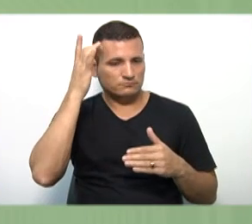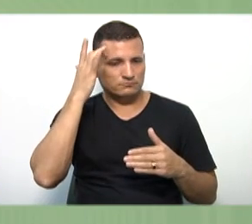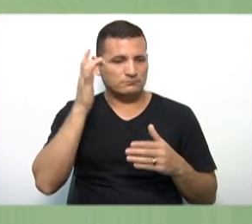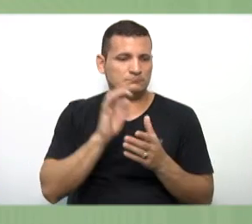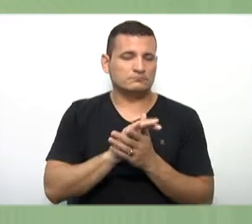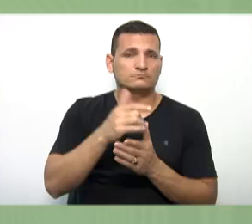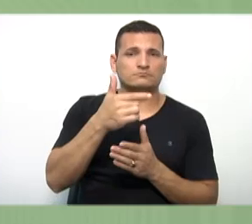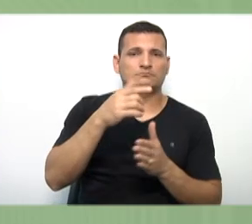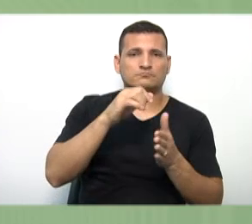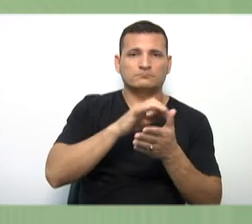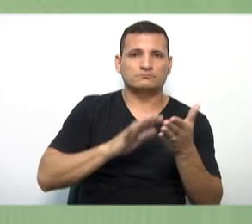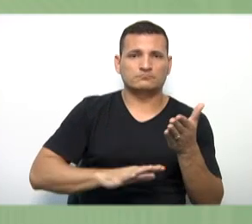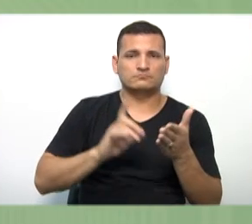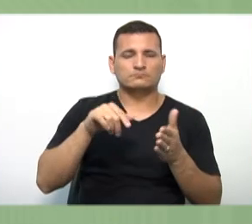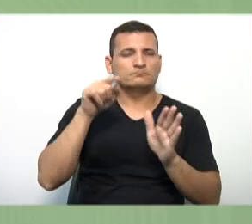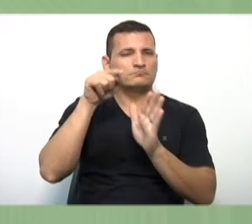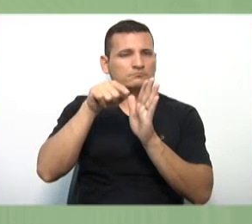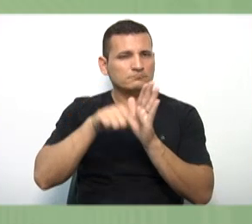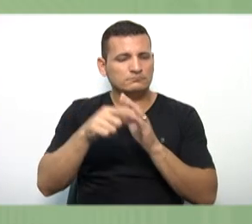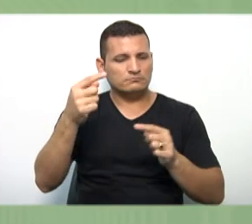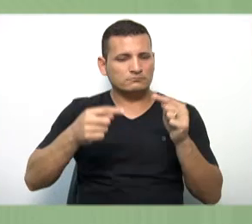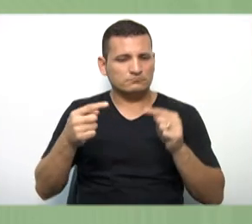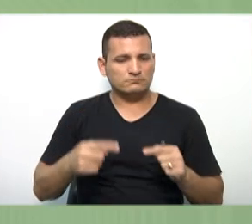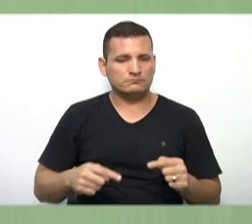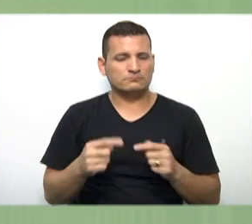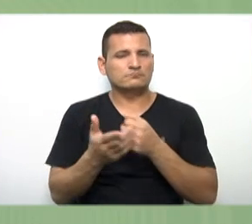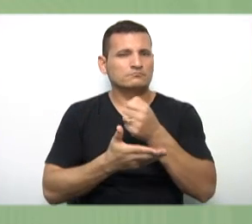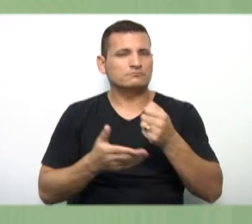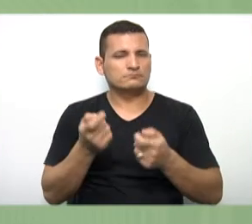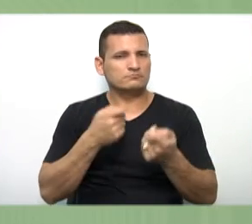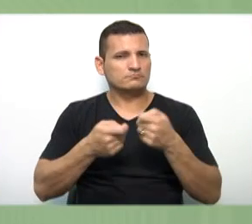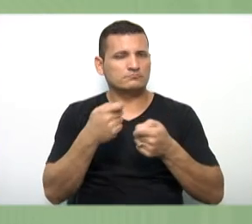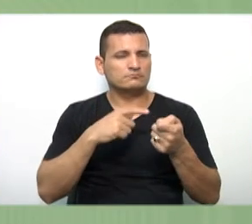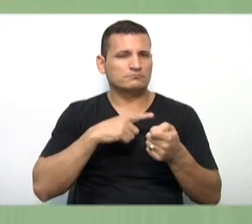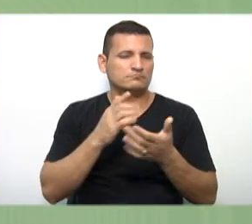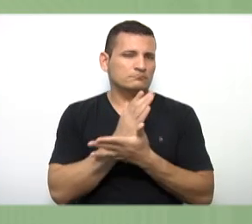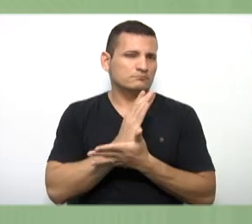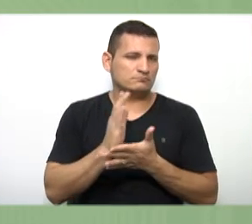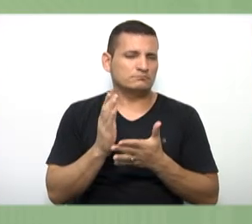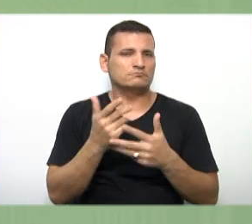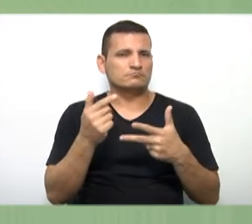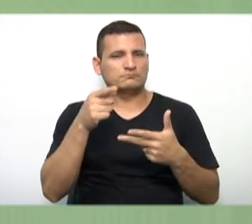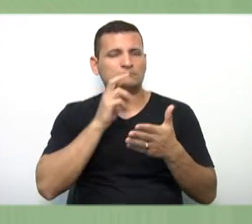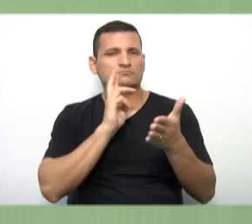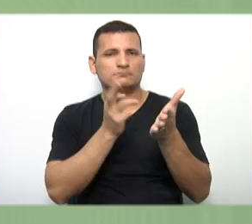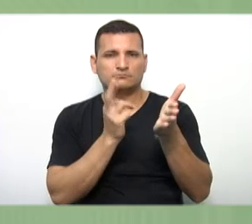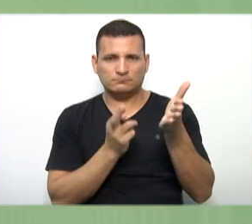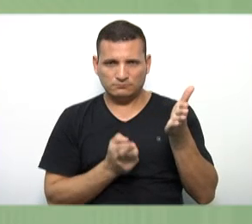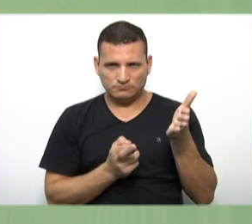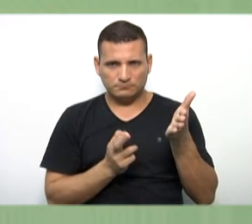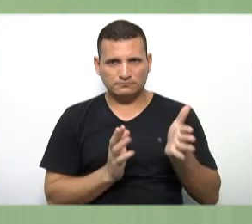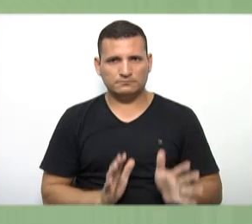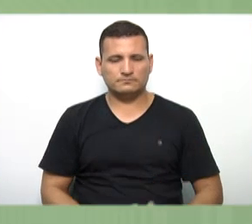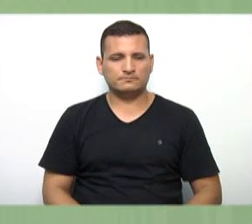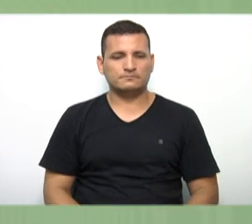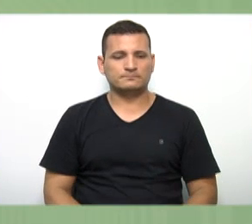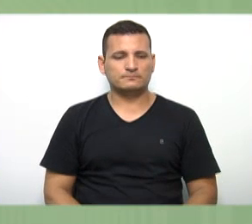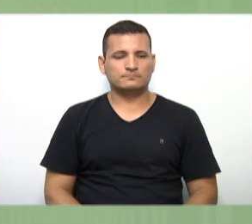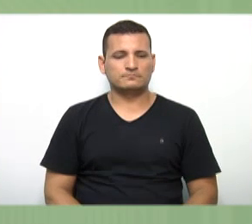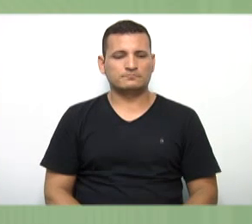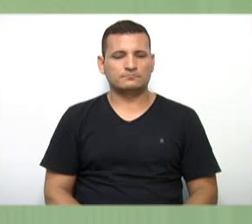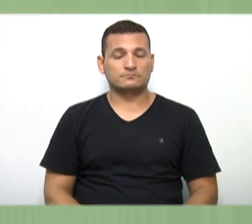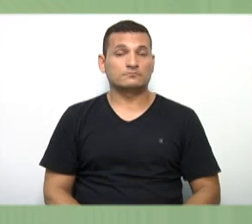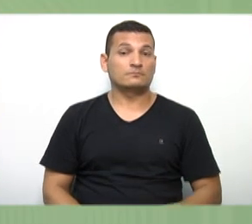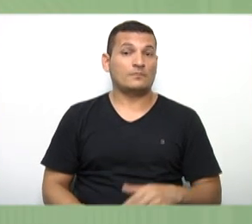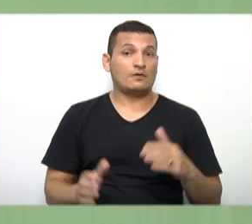que é o questionário Fundamentos da Administração, que tem as questões para vocês responderem aí. Não